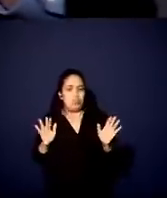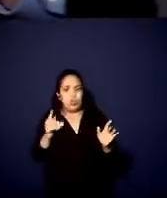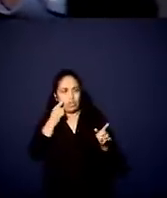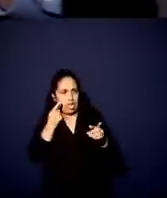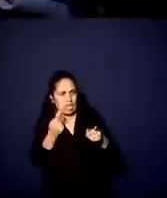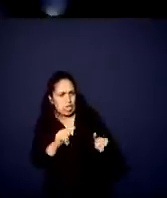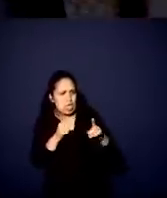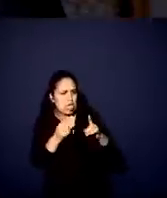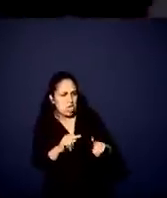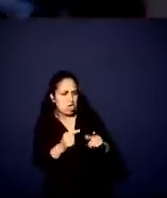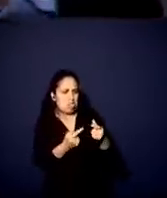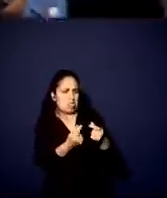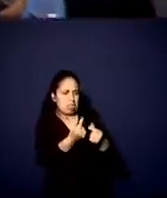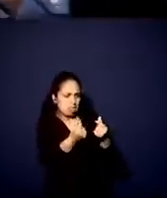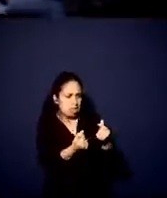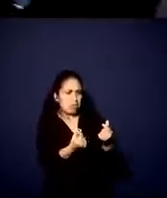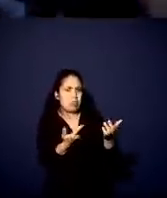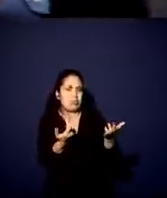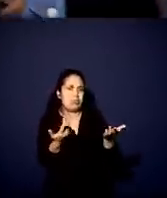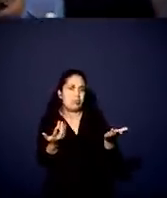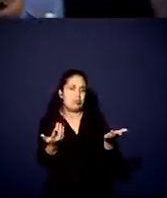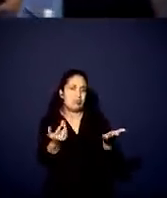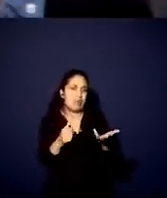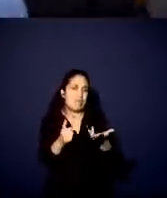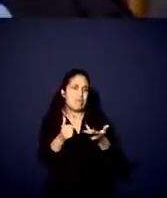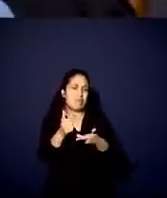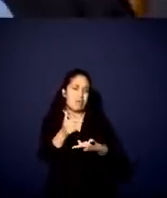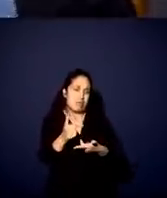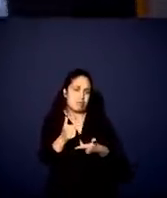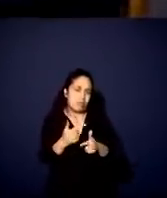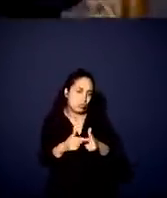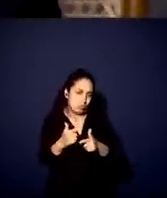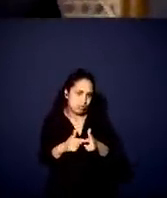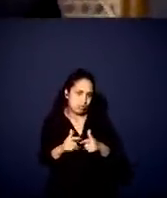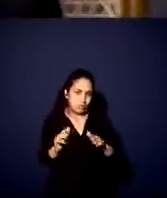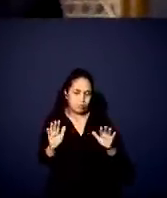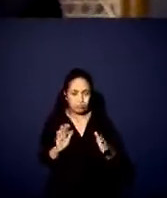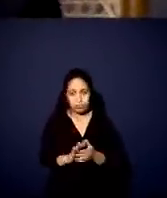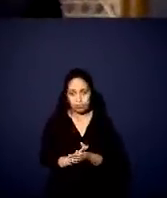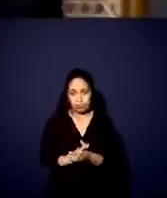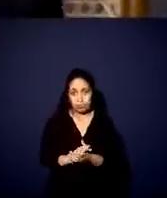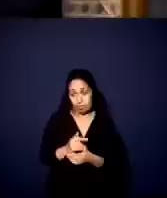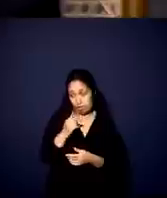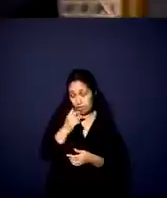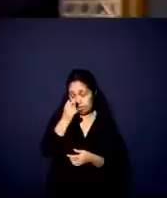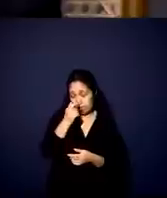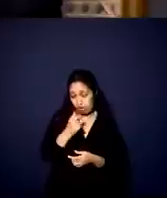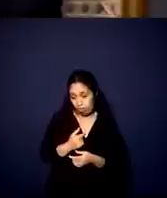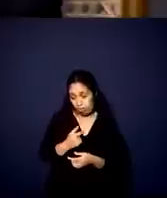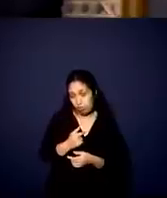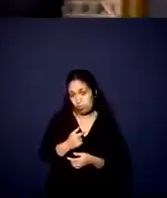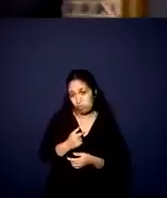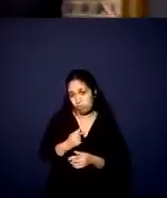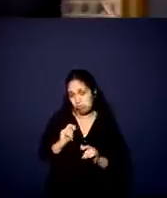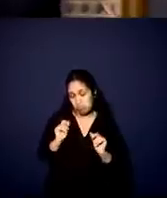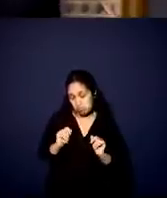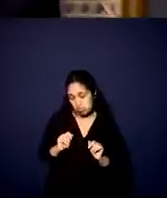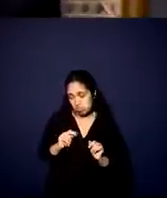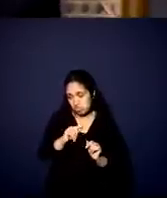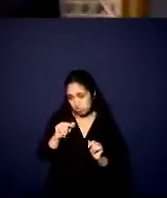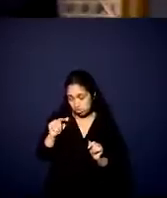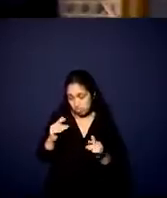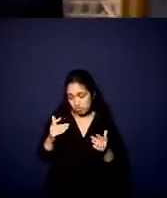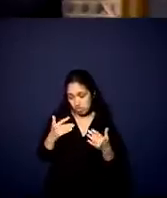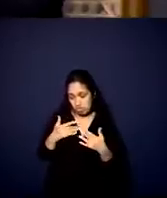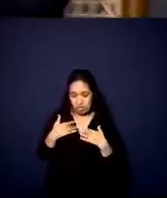contraindo a economia produzindo recessão ou seja lá o que for é eu Talvez possa ser taxado de